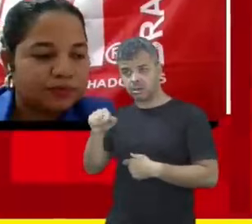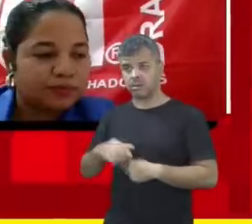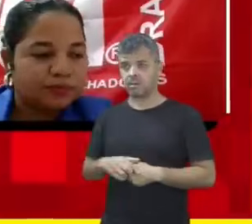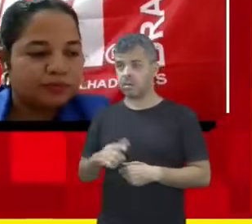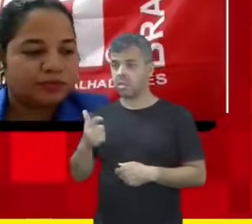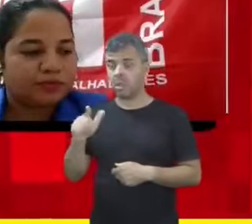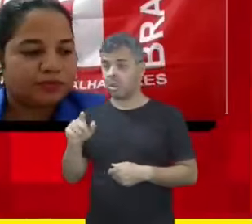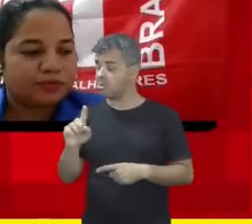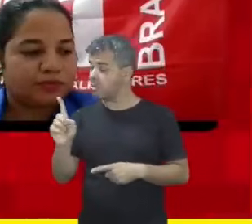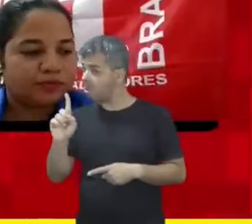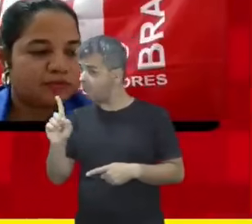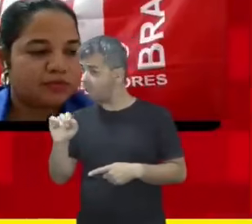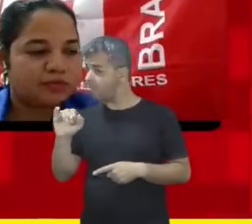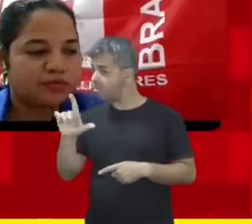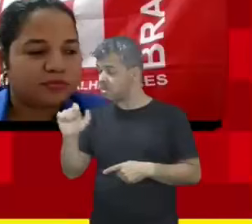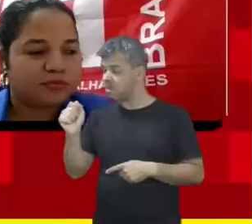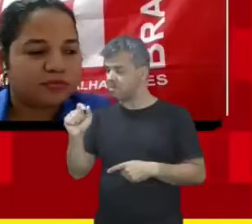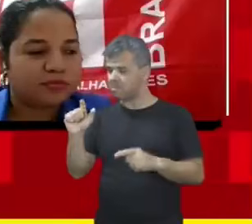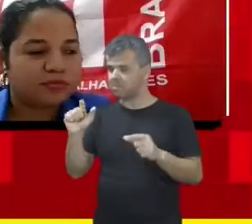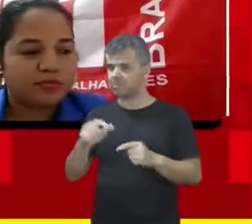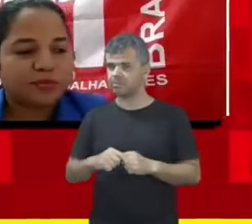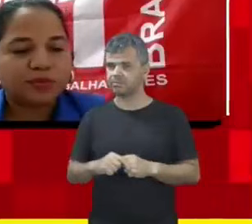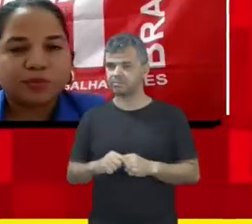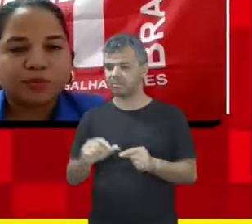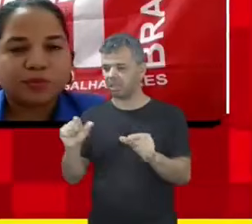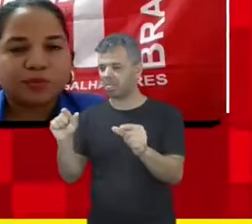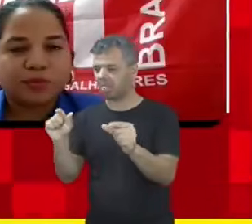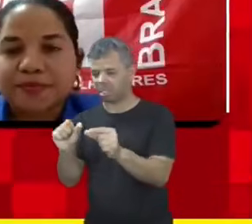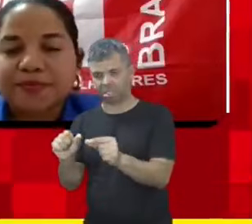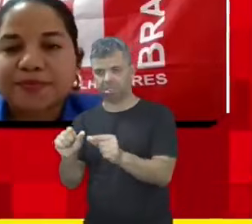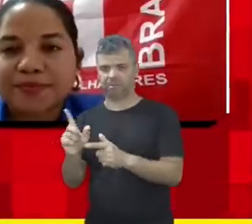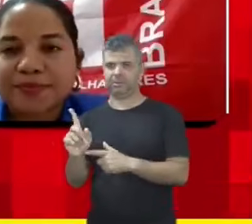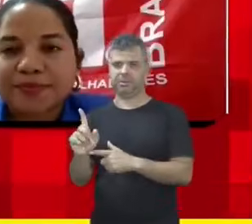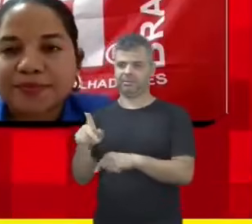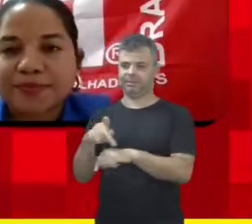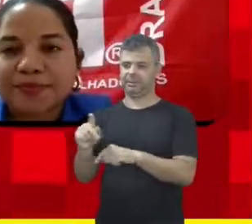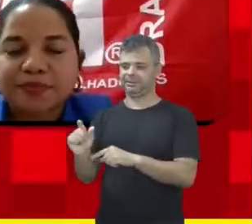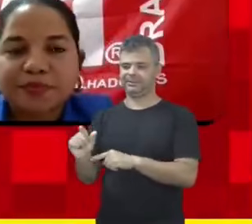é qualquer um. Não é qualquer coisa. Não é um país pequeno, não é um país